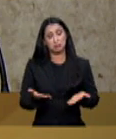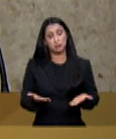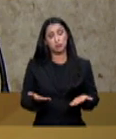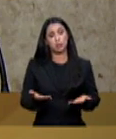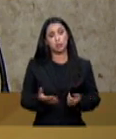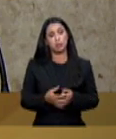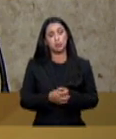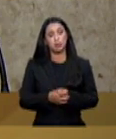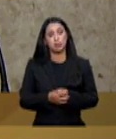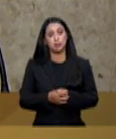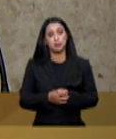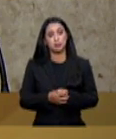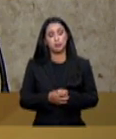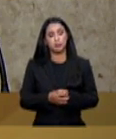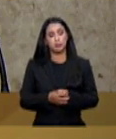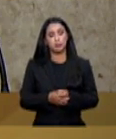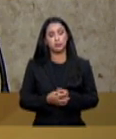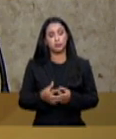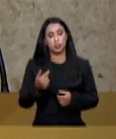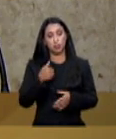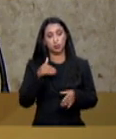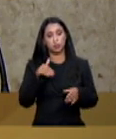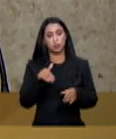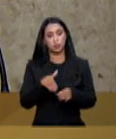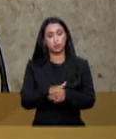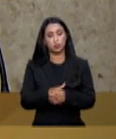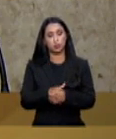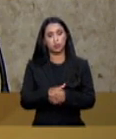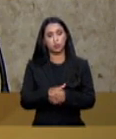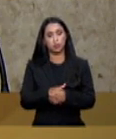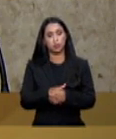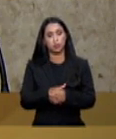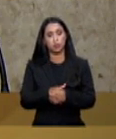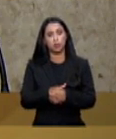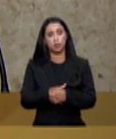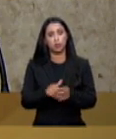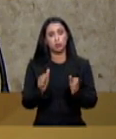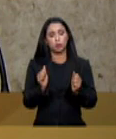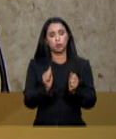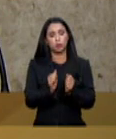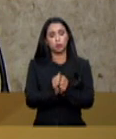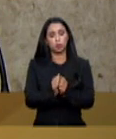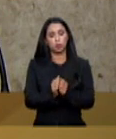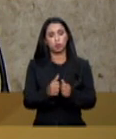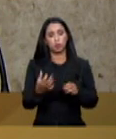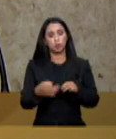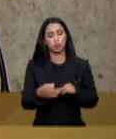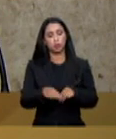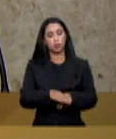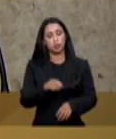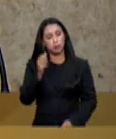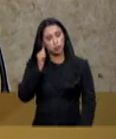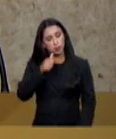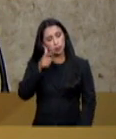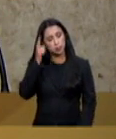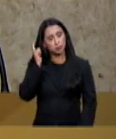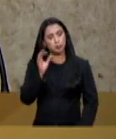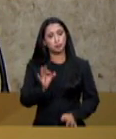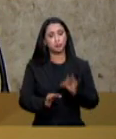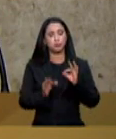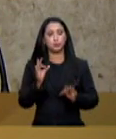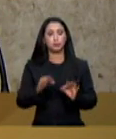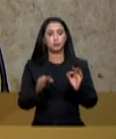assim sendo, eu vou acompanhar essa divergência aberta pelo ministro Alexandre Moraes para